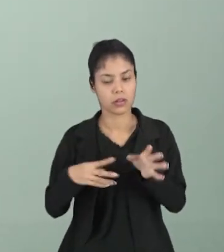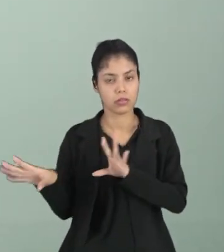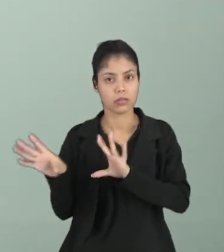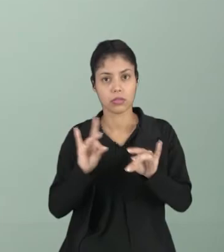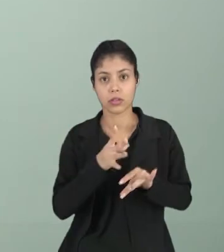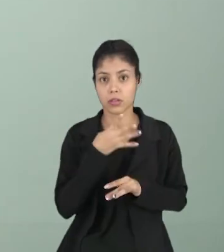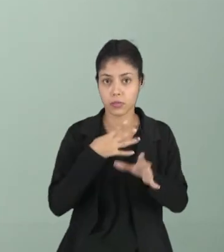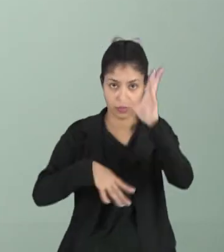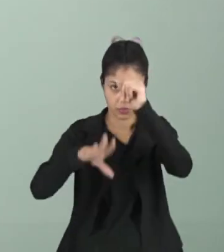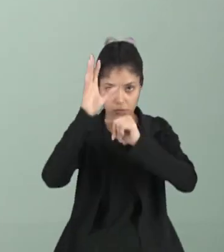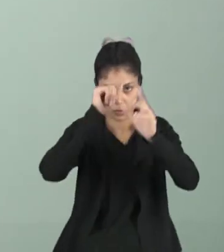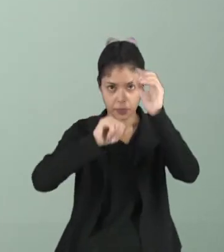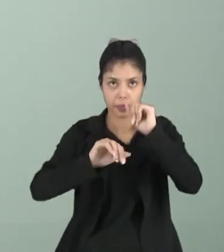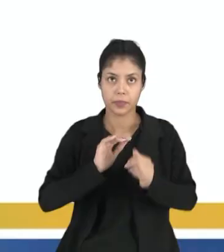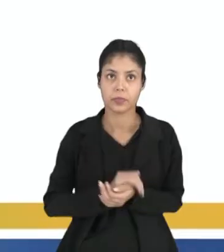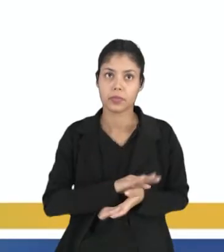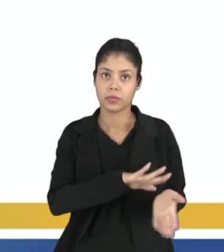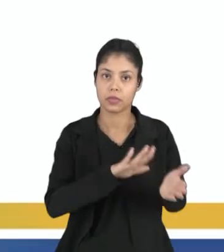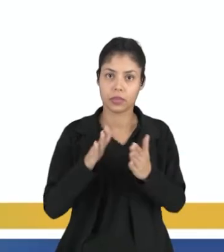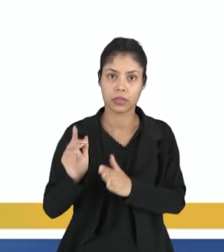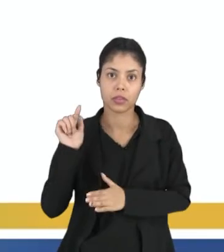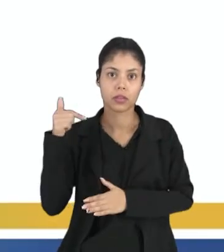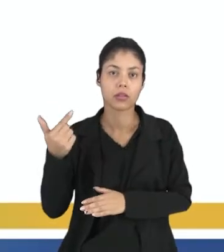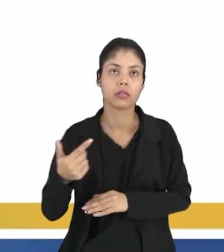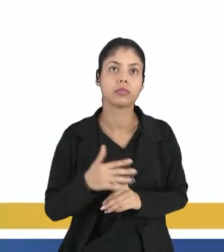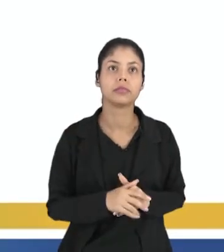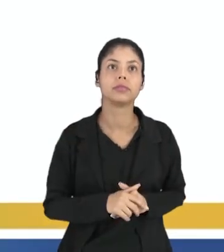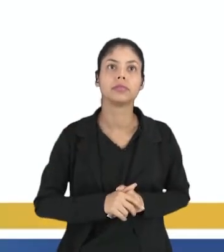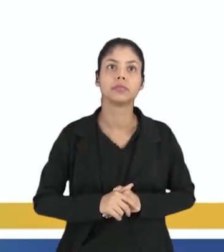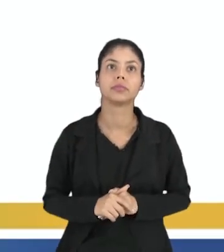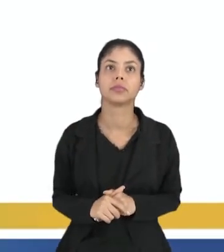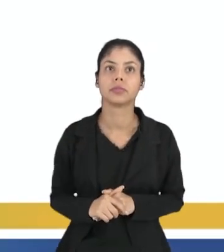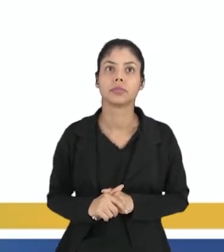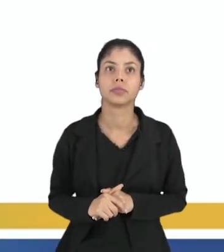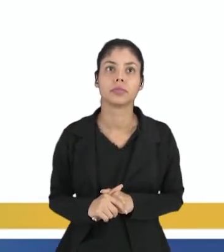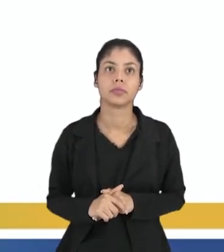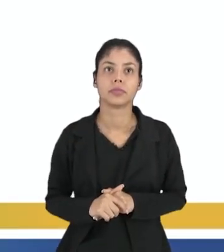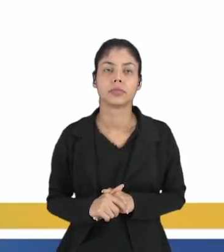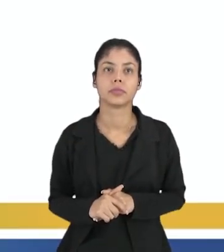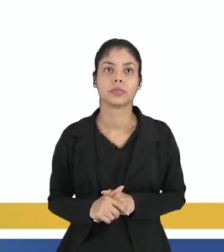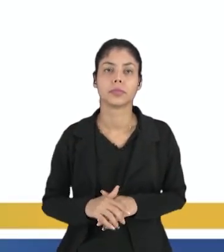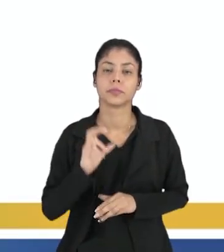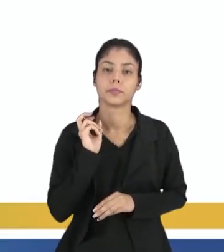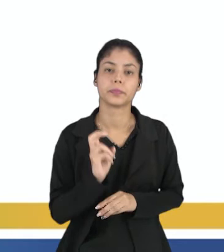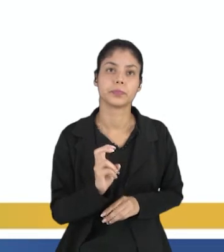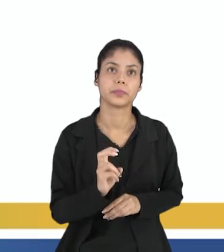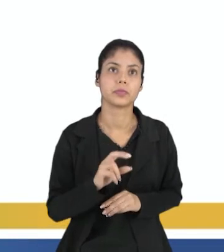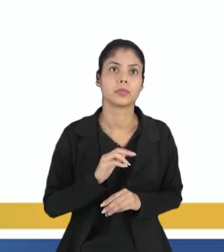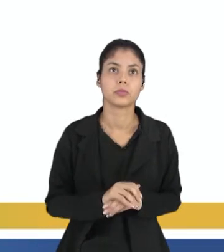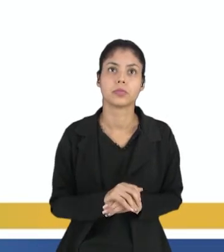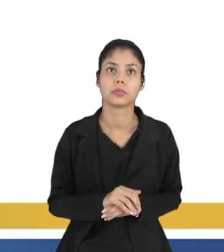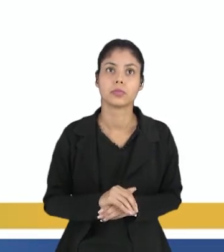mais conhecimentos. Passemos para os próximos. Quinto,